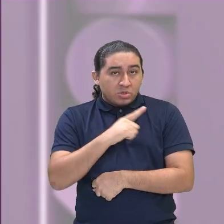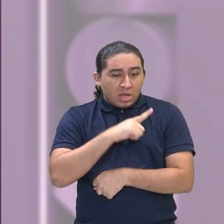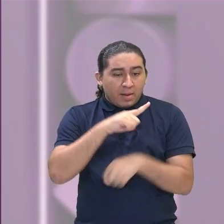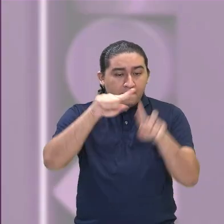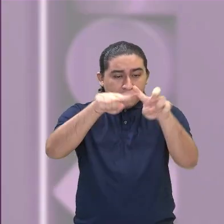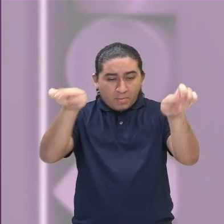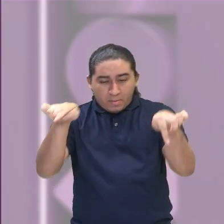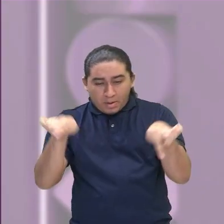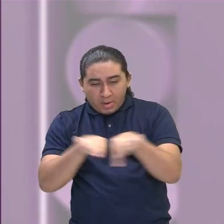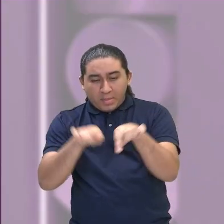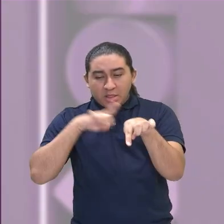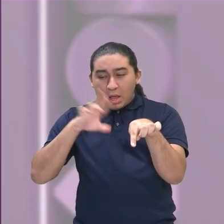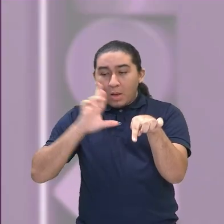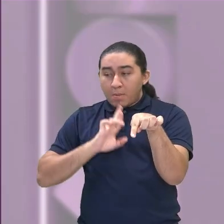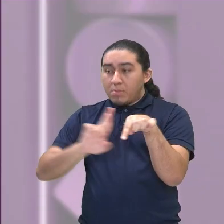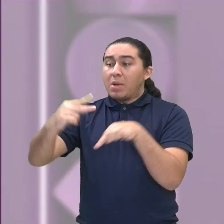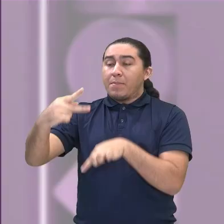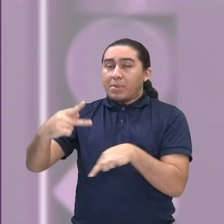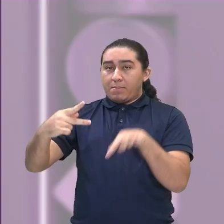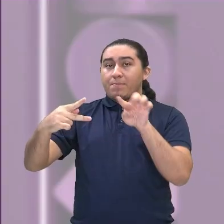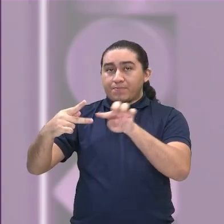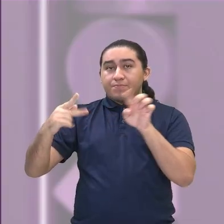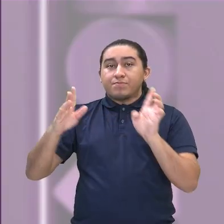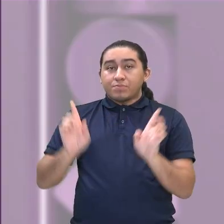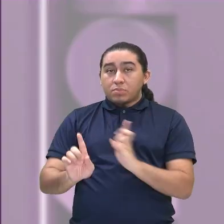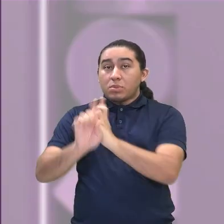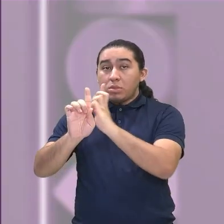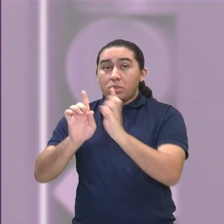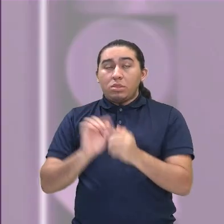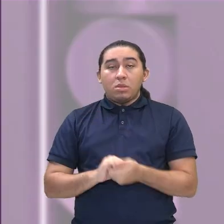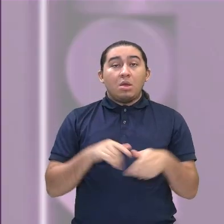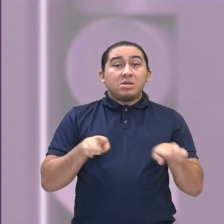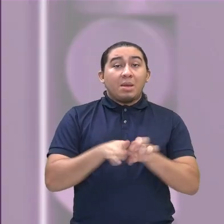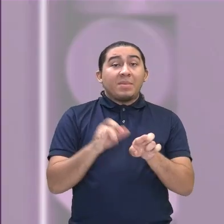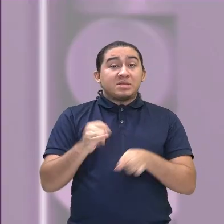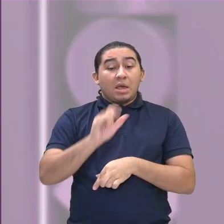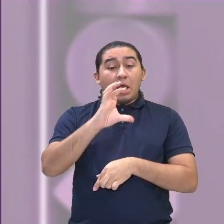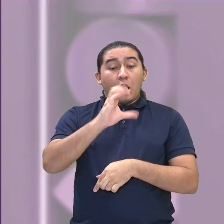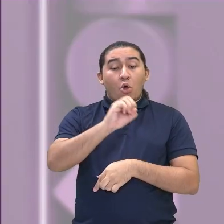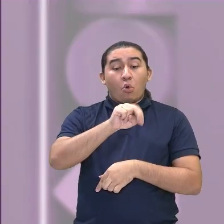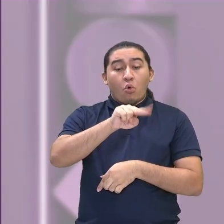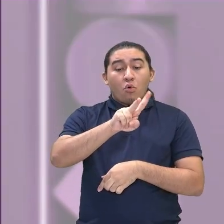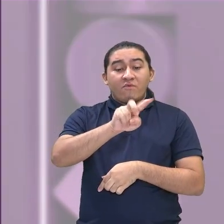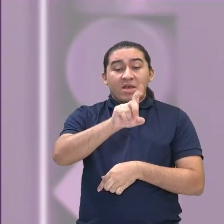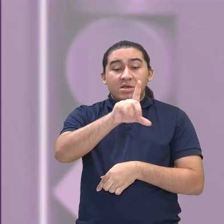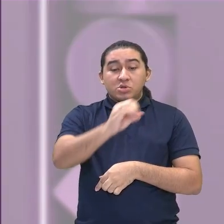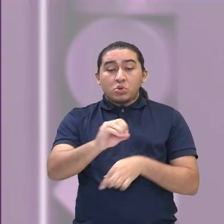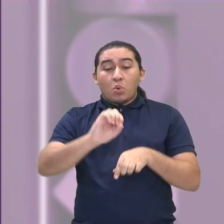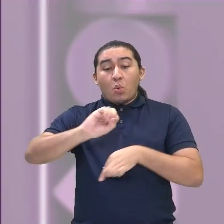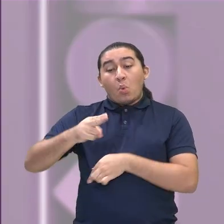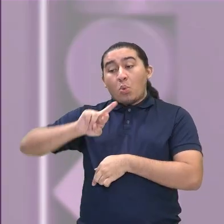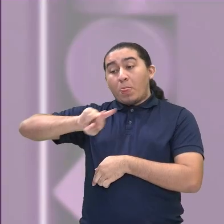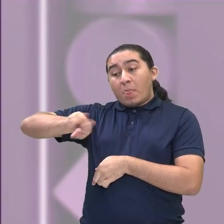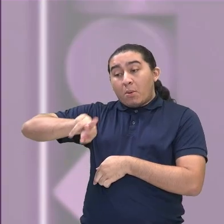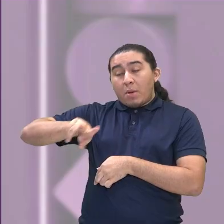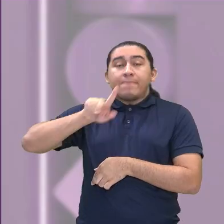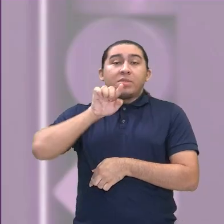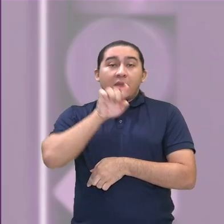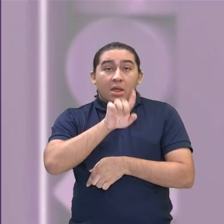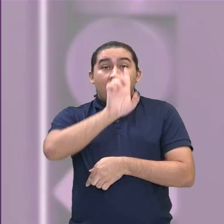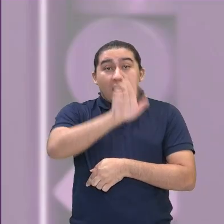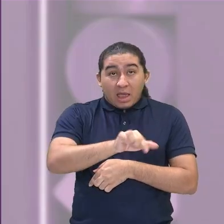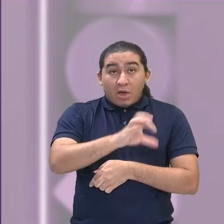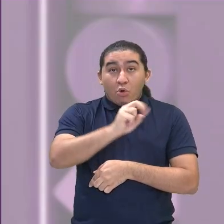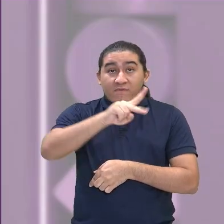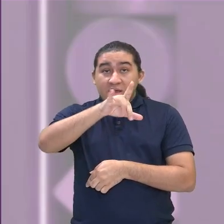tenho perímetro. Falamos também sobre quando o polígono é convexo e quando ele é não convexo. Ele é convexo quando eu pego uma reta